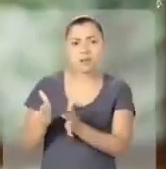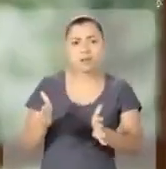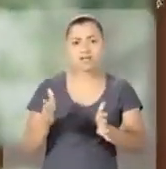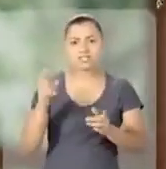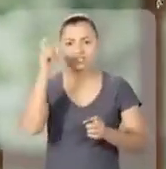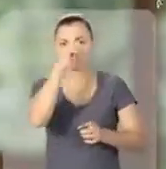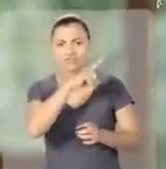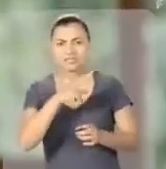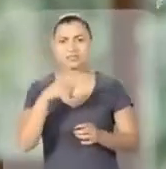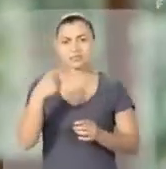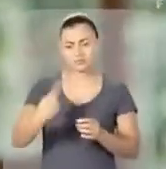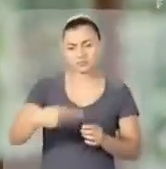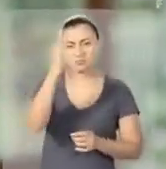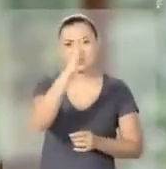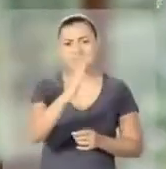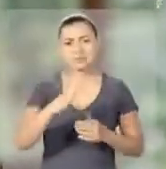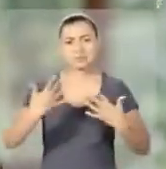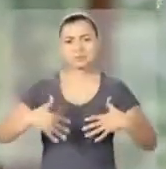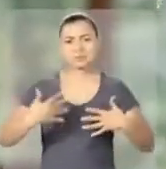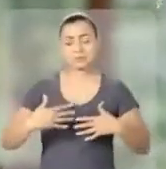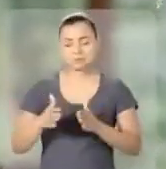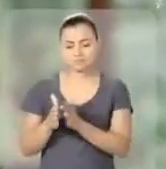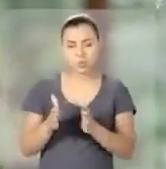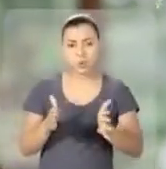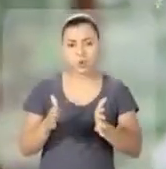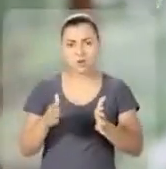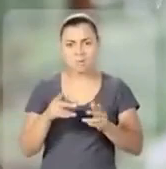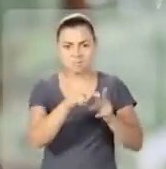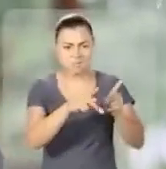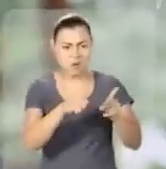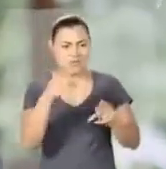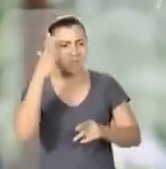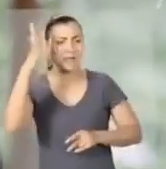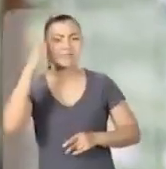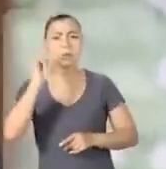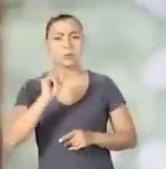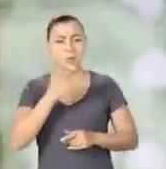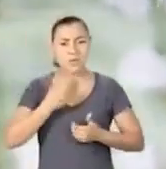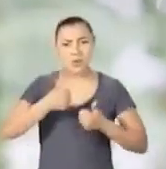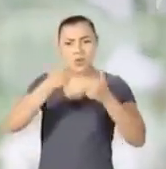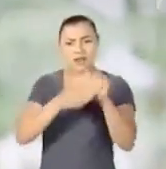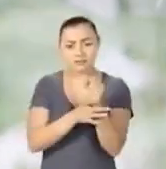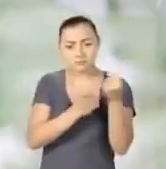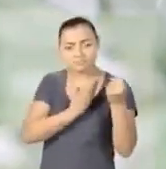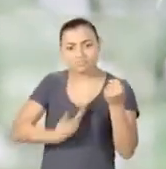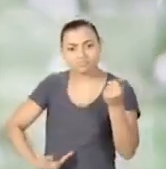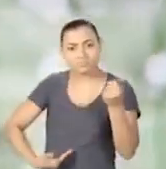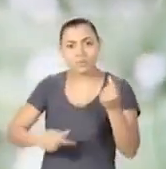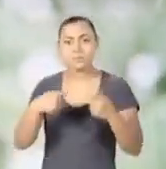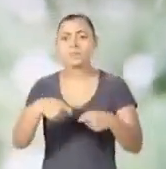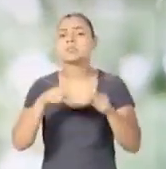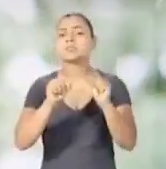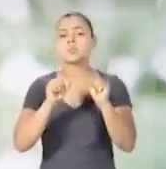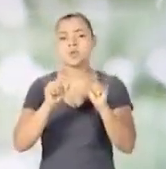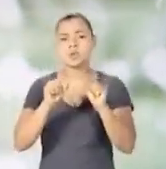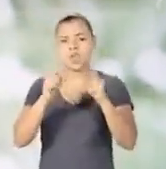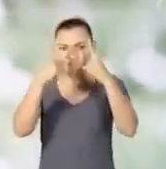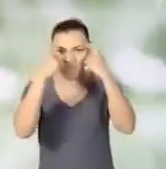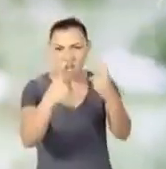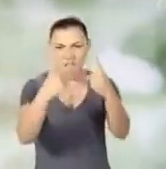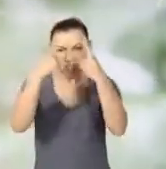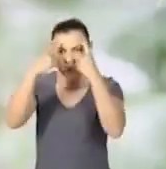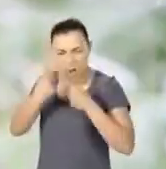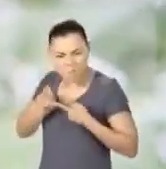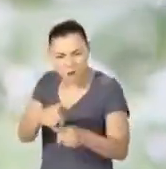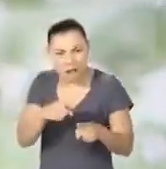Nesses tempos difíceis pelo qual passa o nosso país, muitas pessoas podem achar que para melhorar a segurança pública,